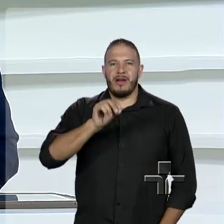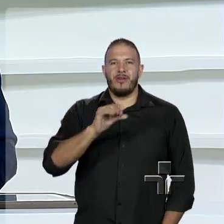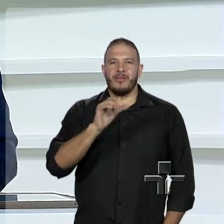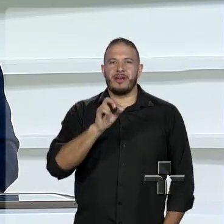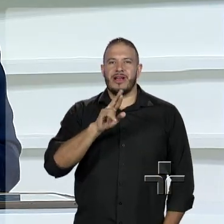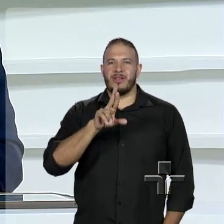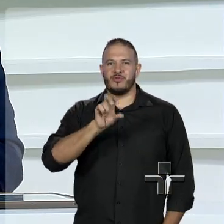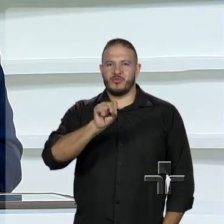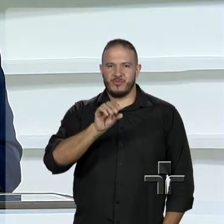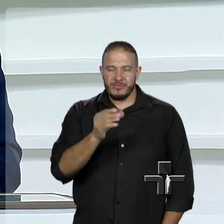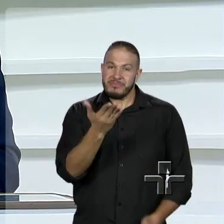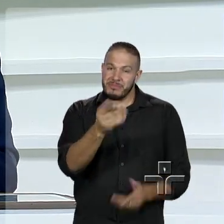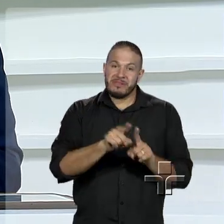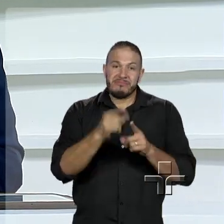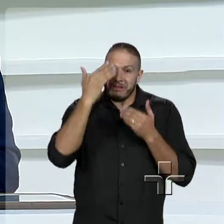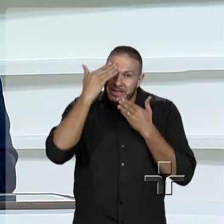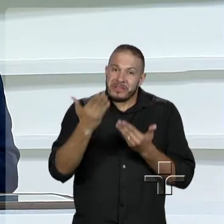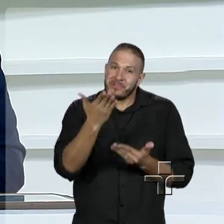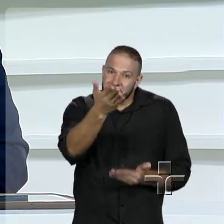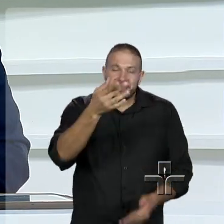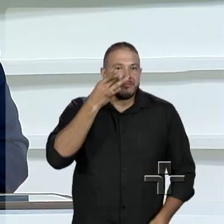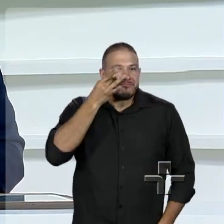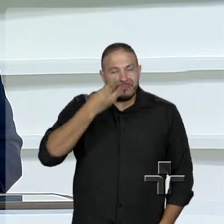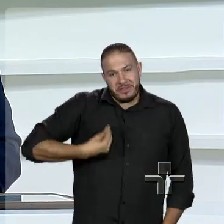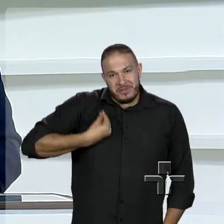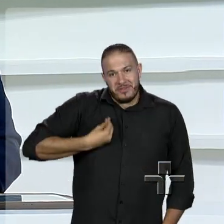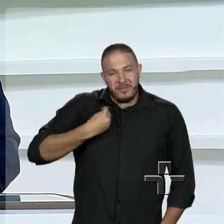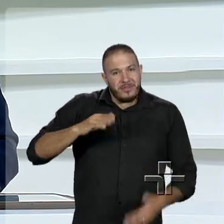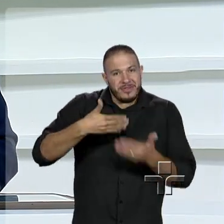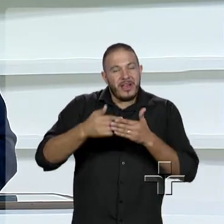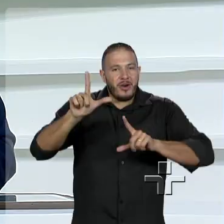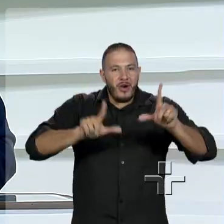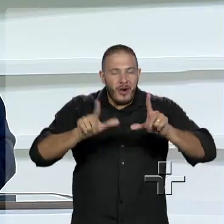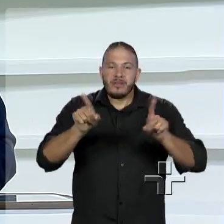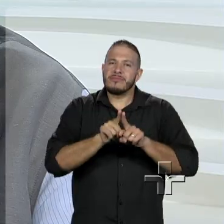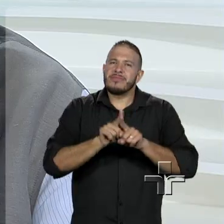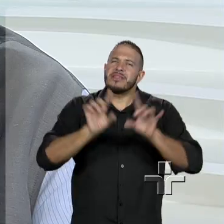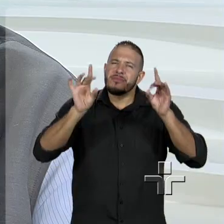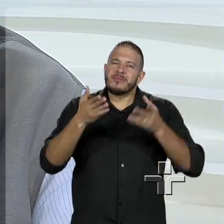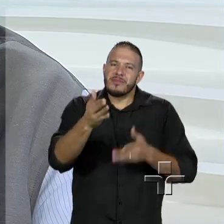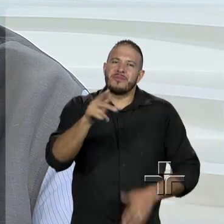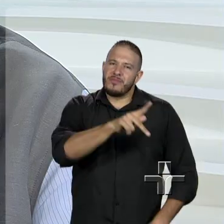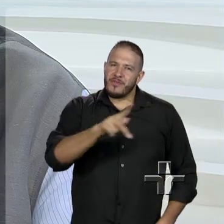Caruso. Agradeço também a você que nos acompanhou até agora e especialmente ao